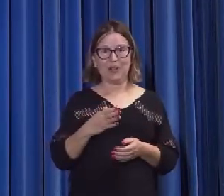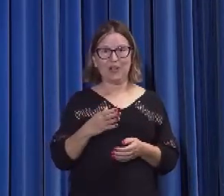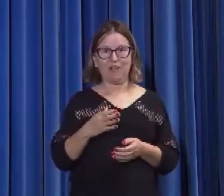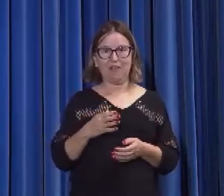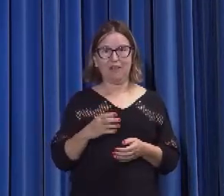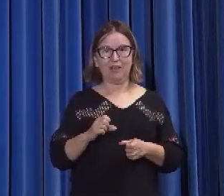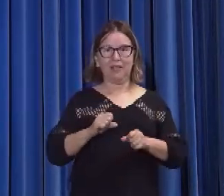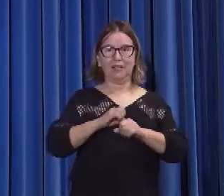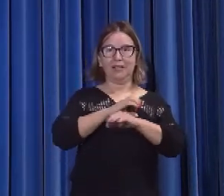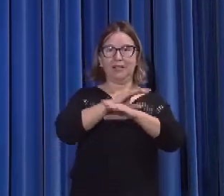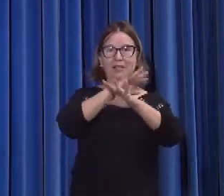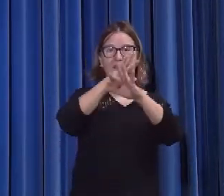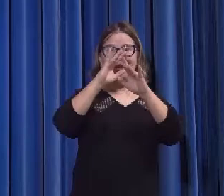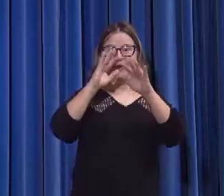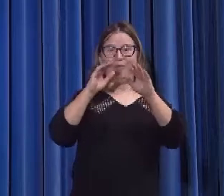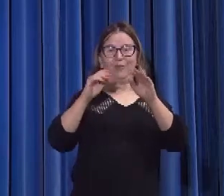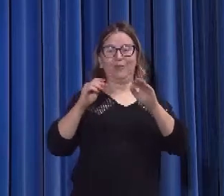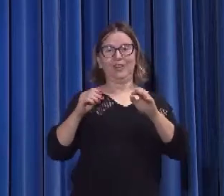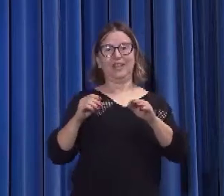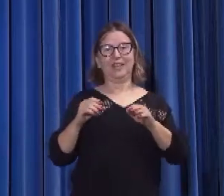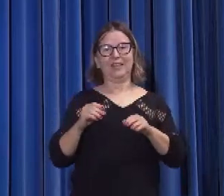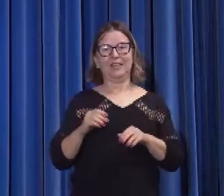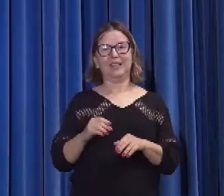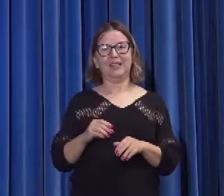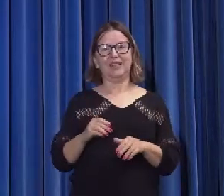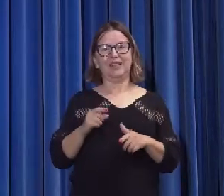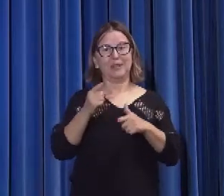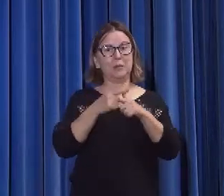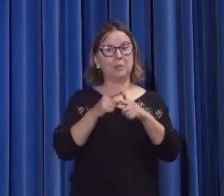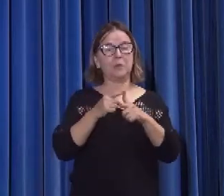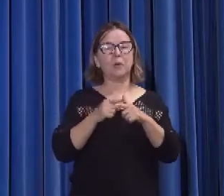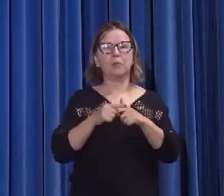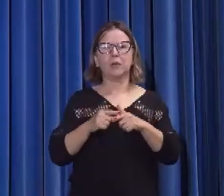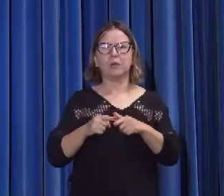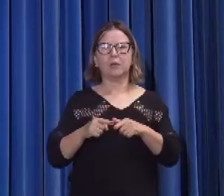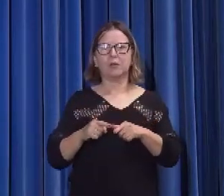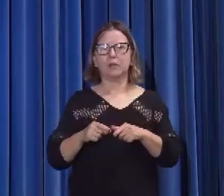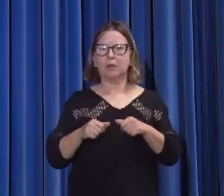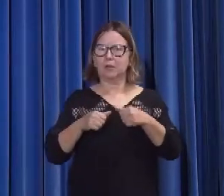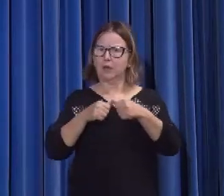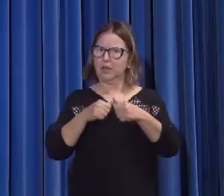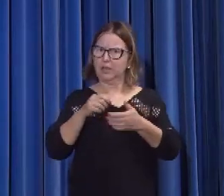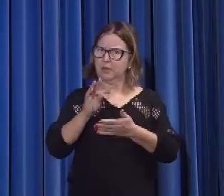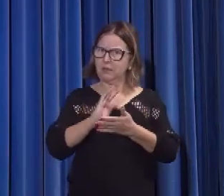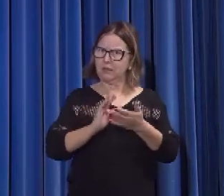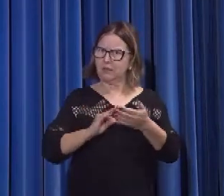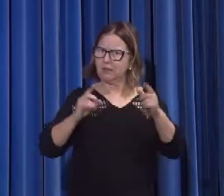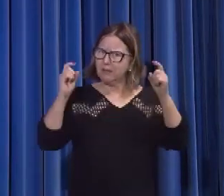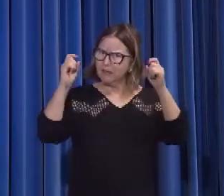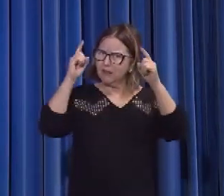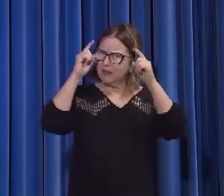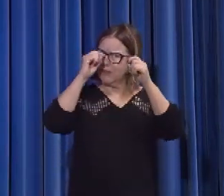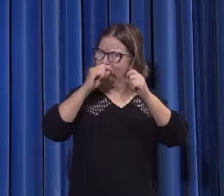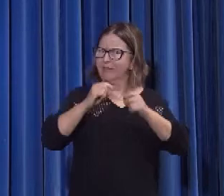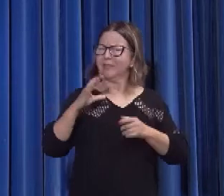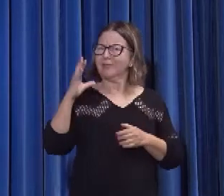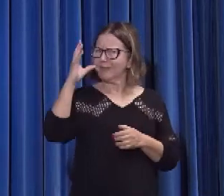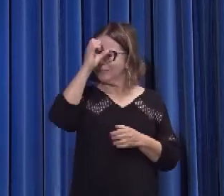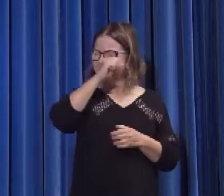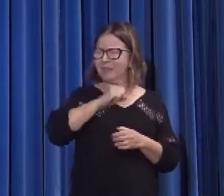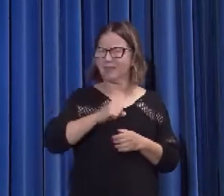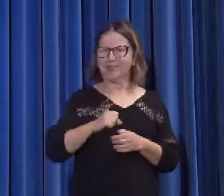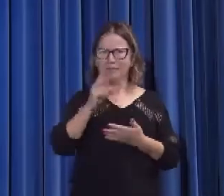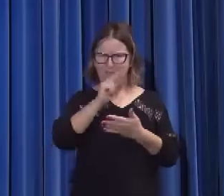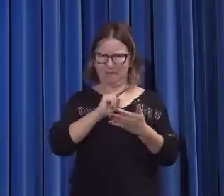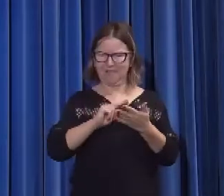de nós entendermos, pelo menos para mim. Porque ele fala claramente nesses termos. Vamos ler